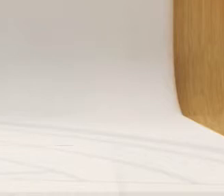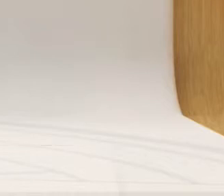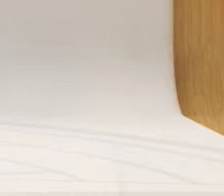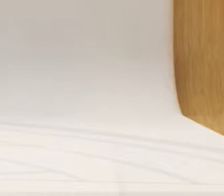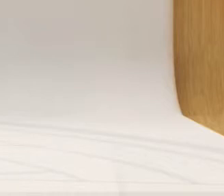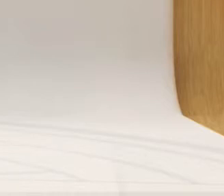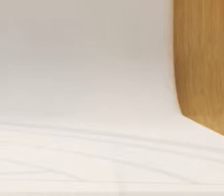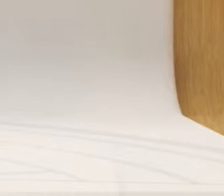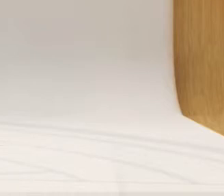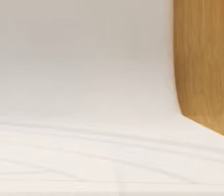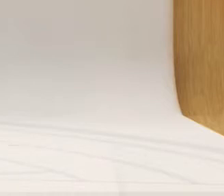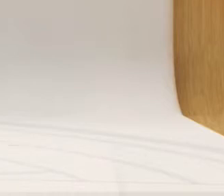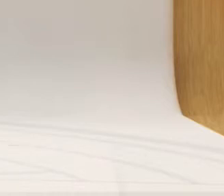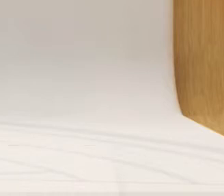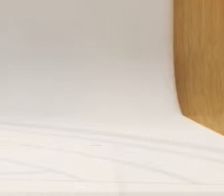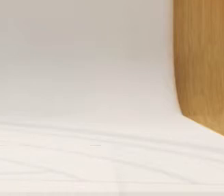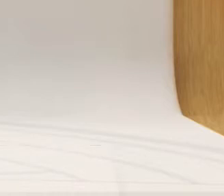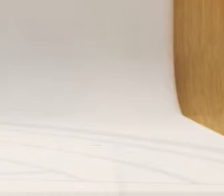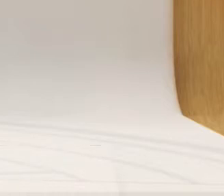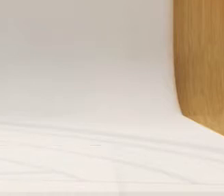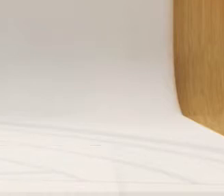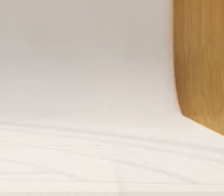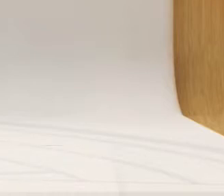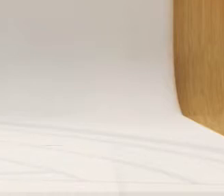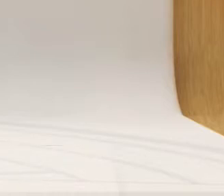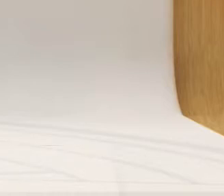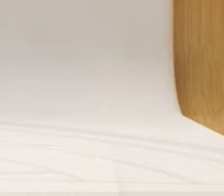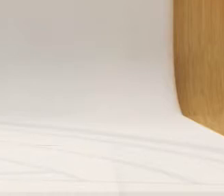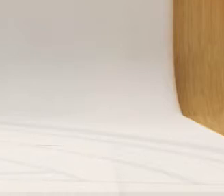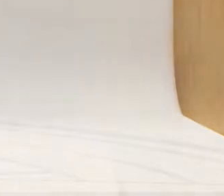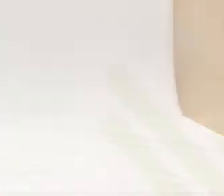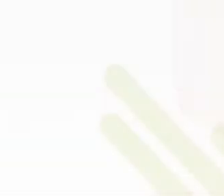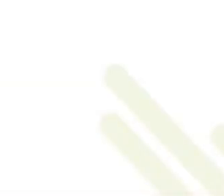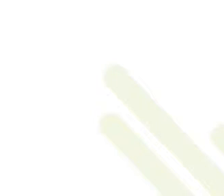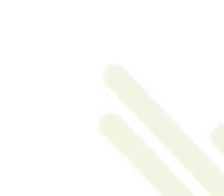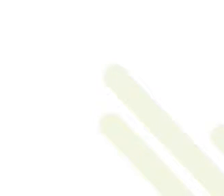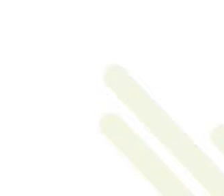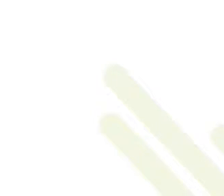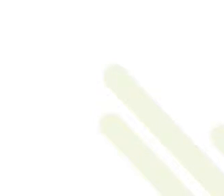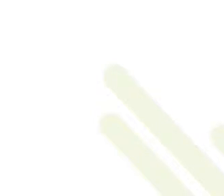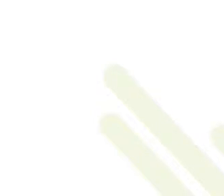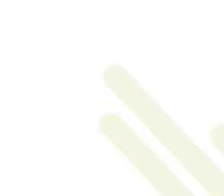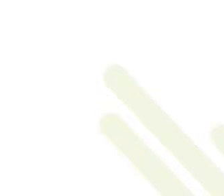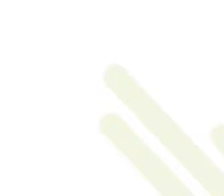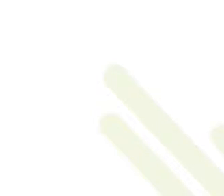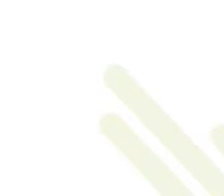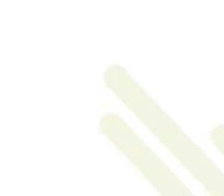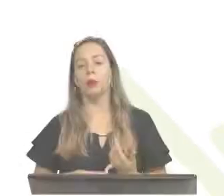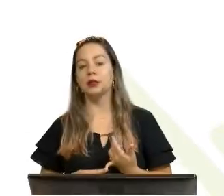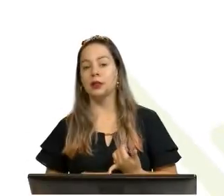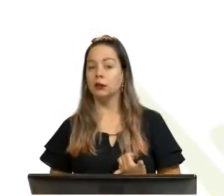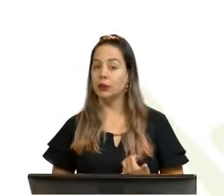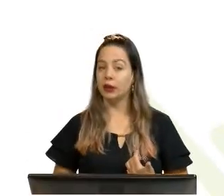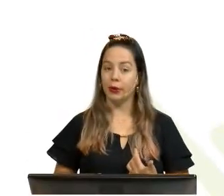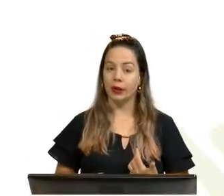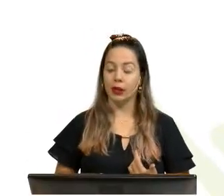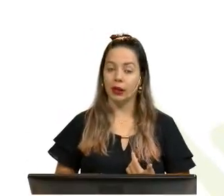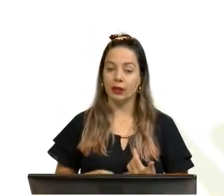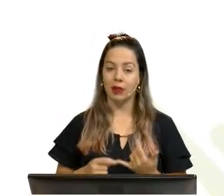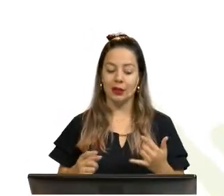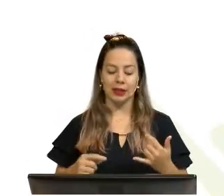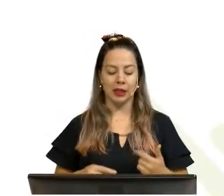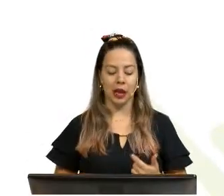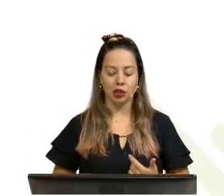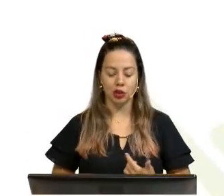os indivíduos do reino moleira também apresenta uma grande importância para o meio ambiente eles fazem parte da composição da matéria orgânica